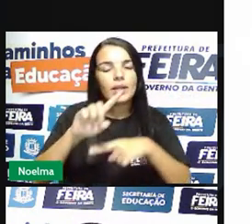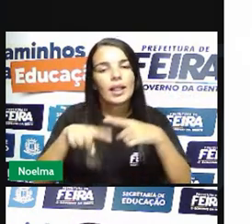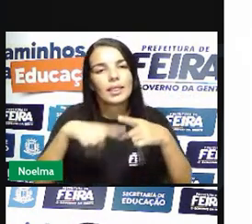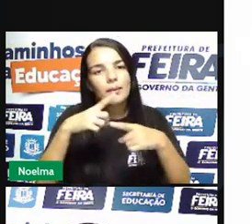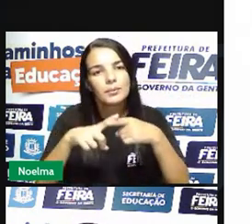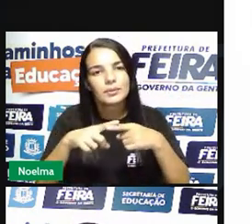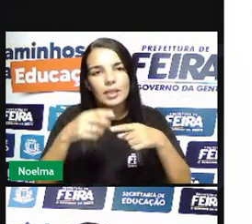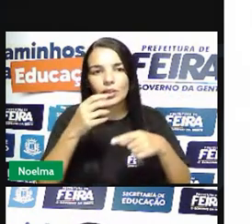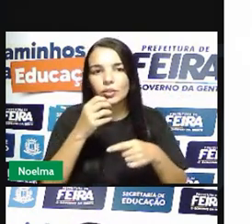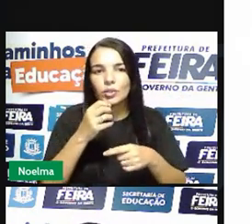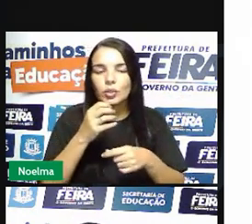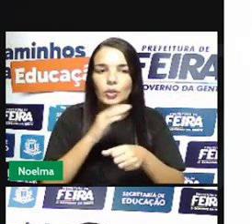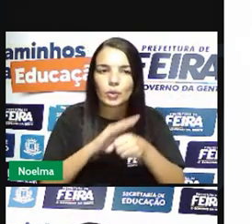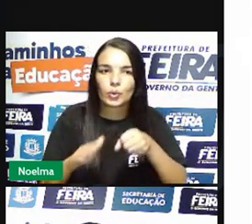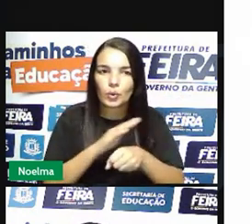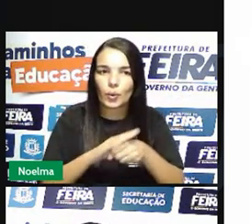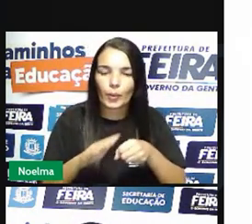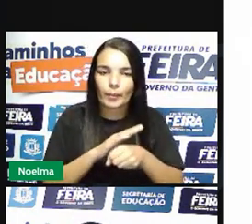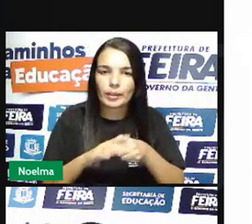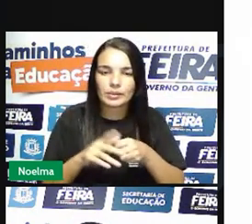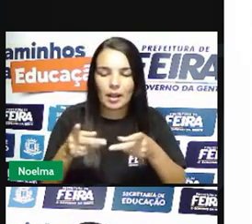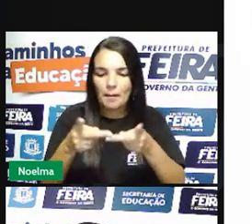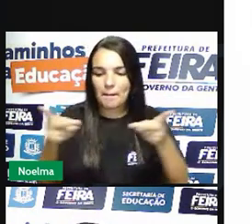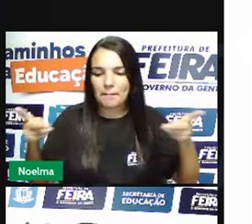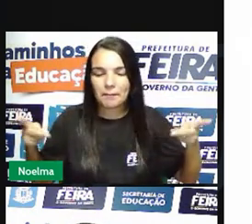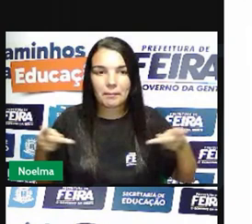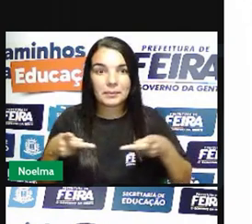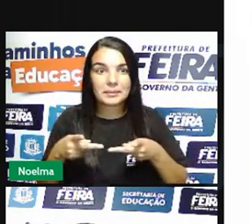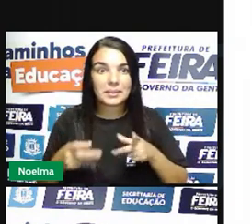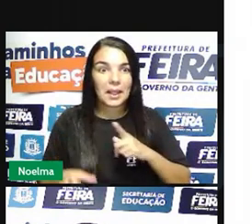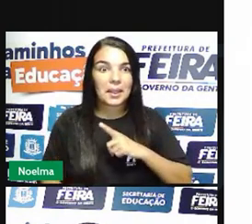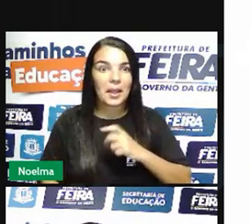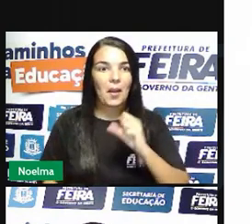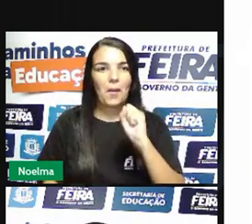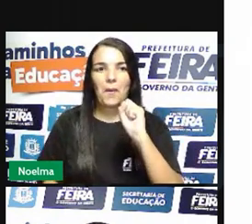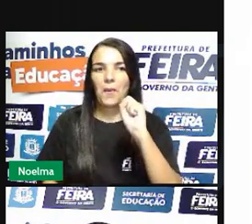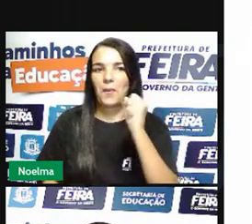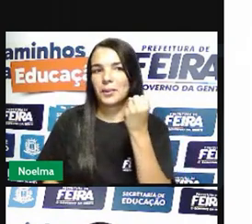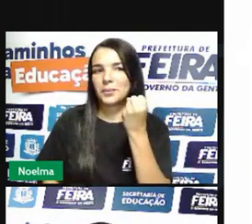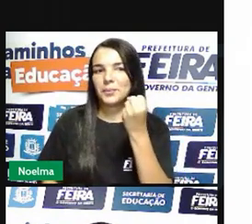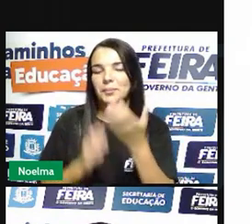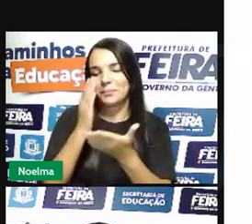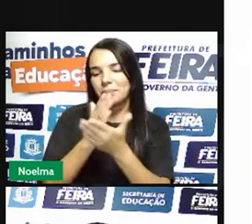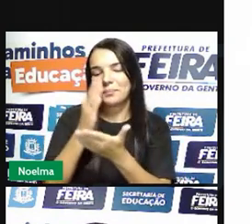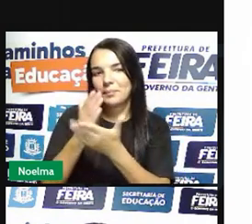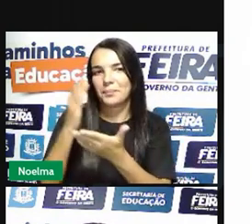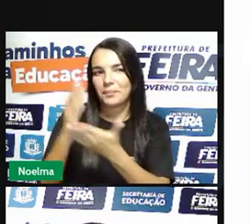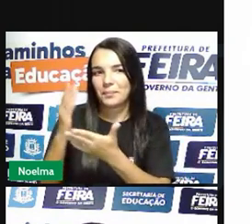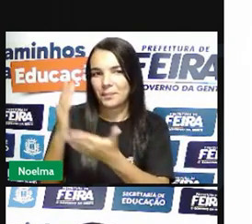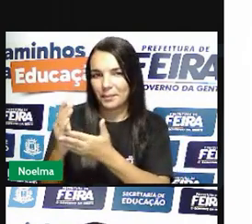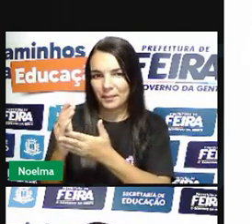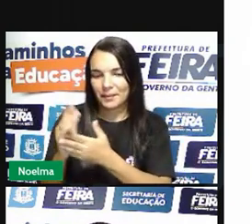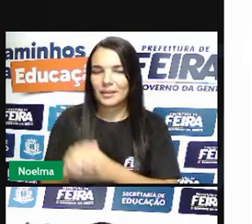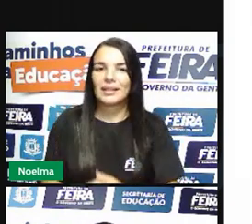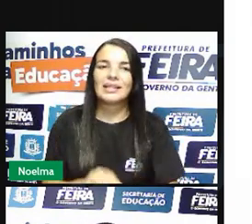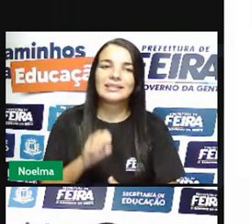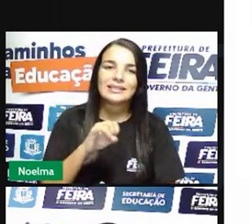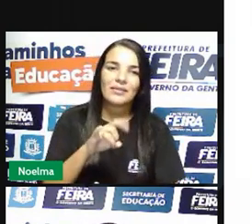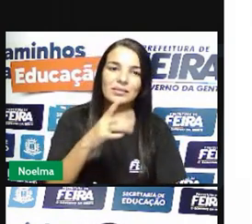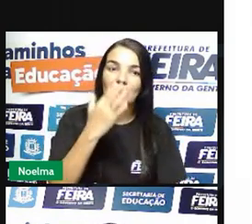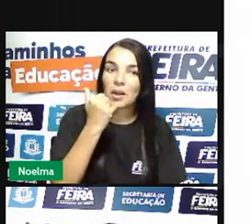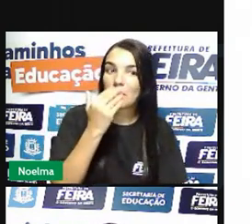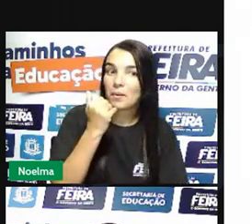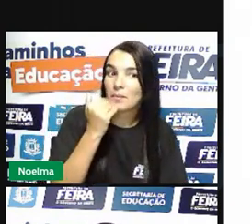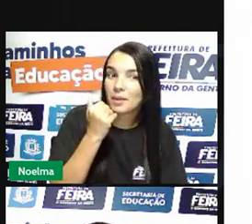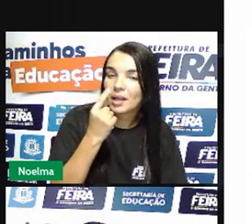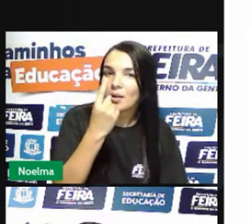e o recheio essa pizza e ela rende 8 pedaços Então se você for me um pedaço de oito nós